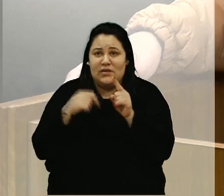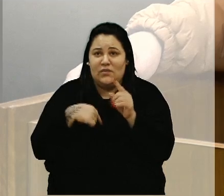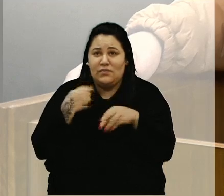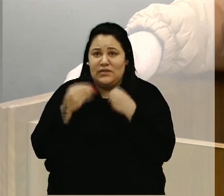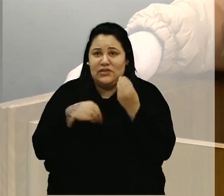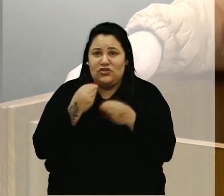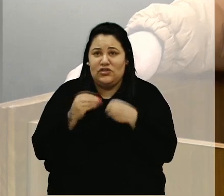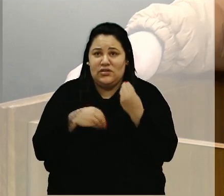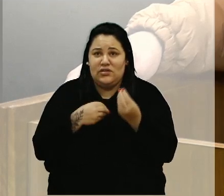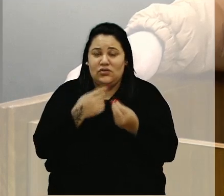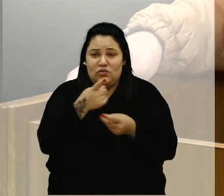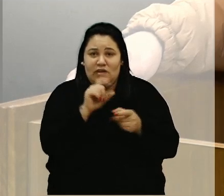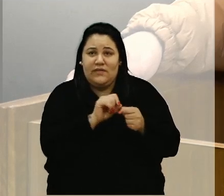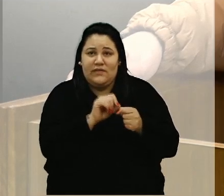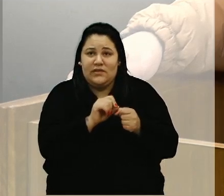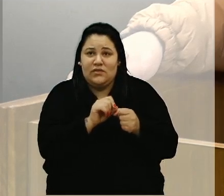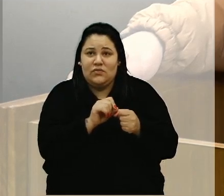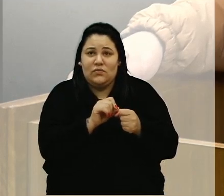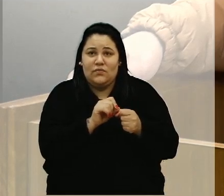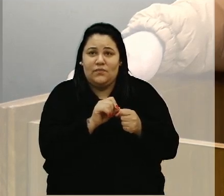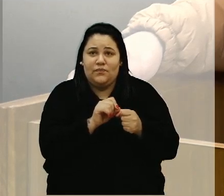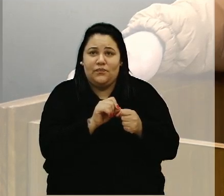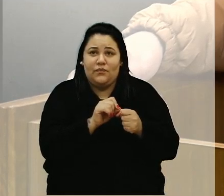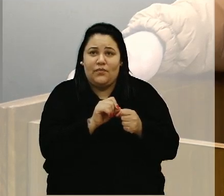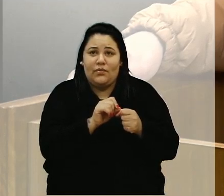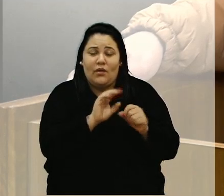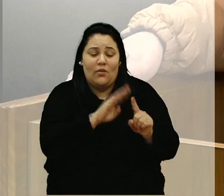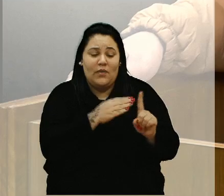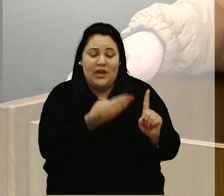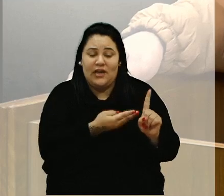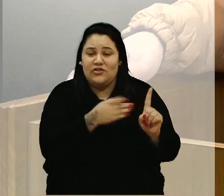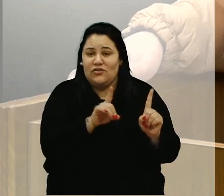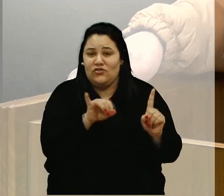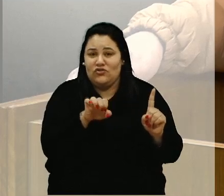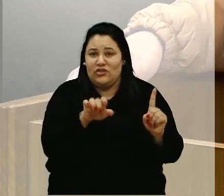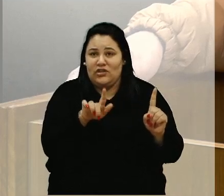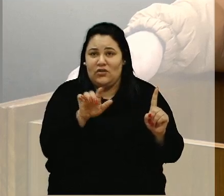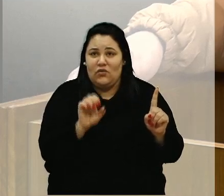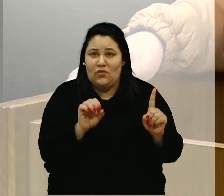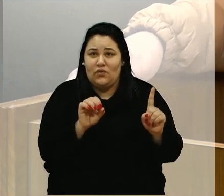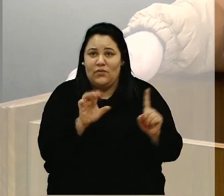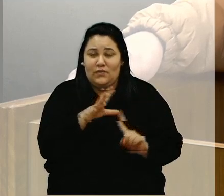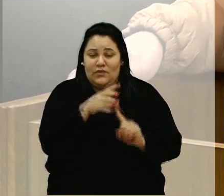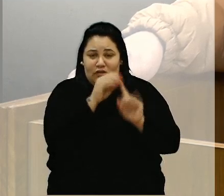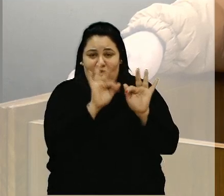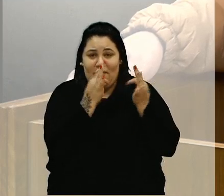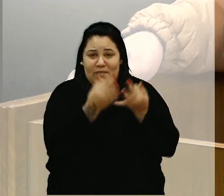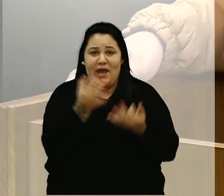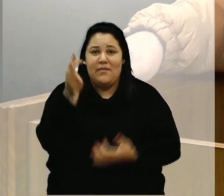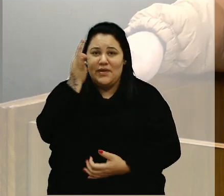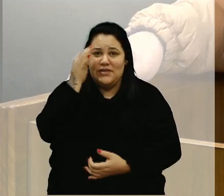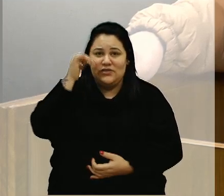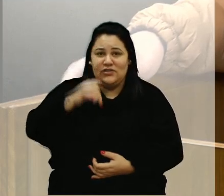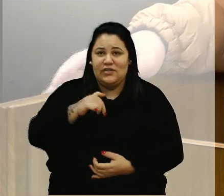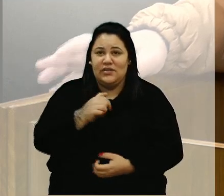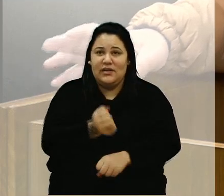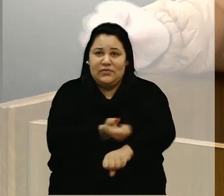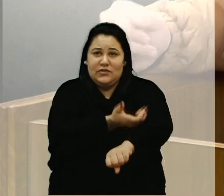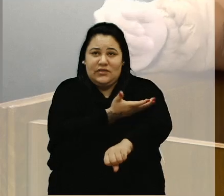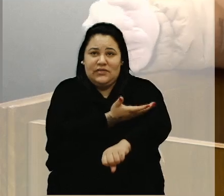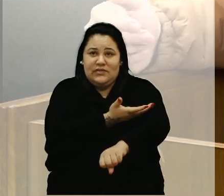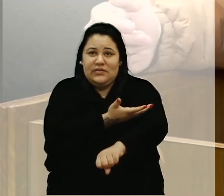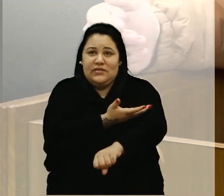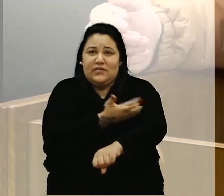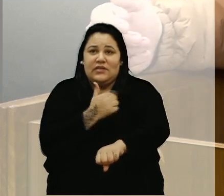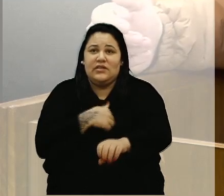senhor estava fazendo uma homenagem ao Diego, e uma homenagem muito bonita, inclusive os familiares estavam aqui, emocionados, e